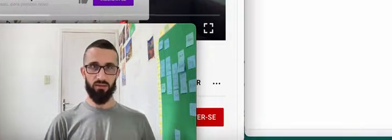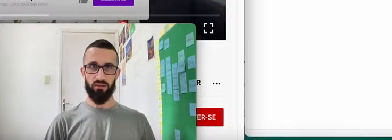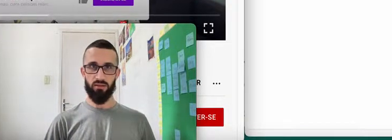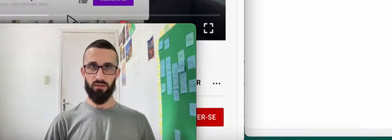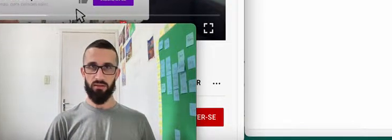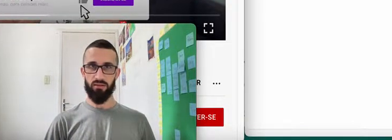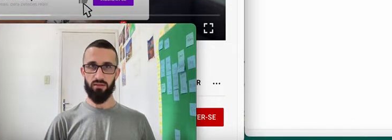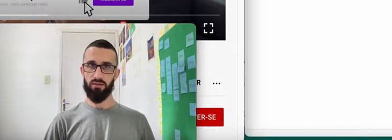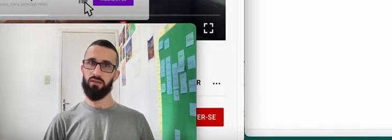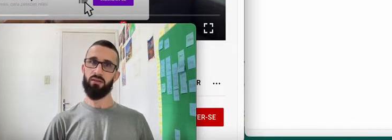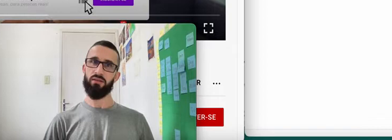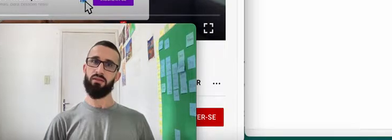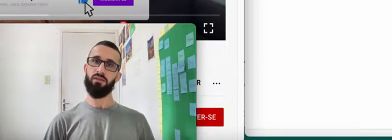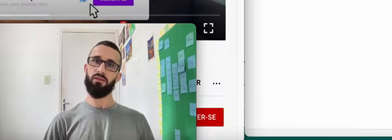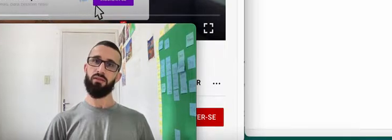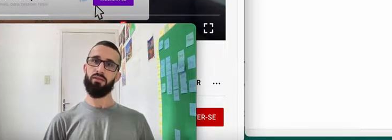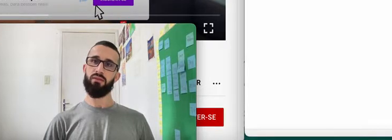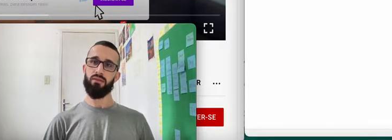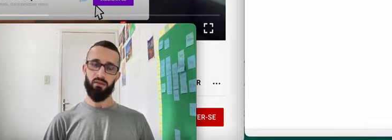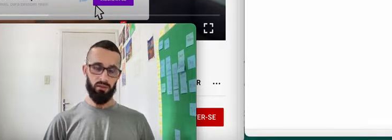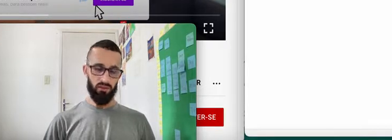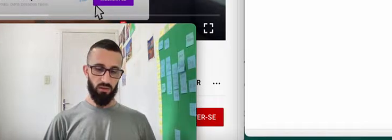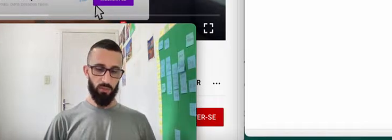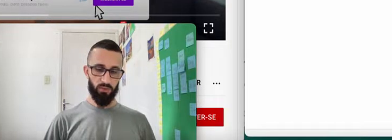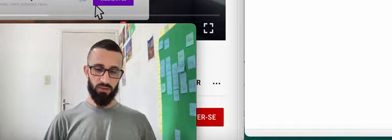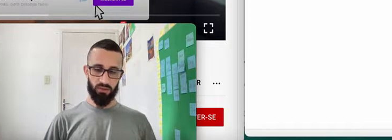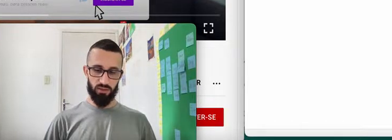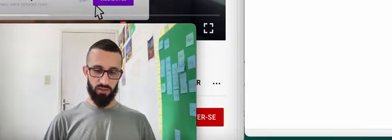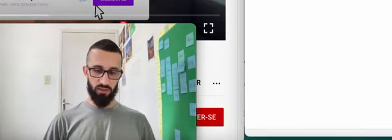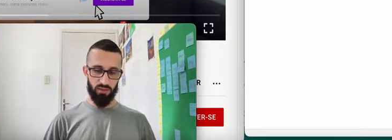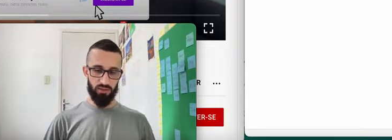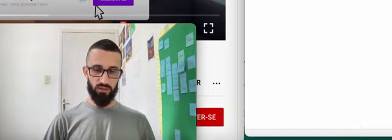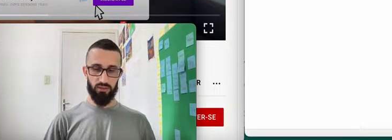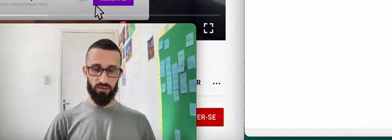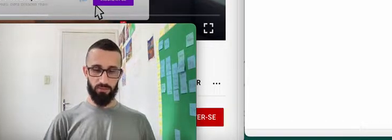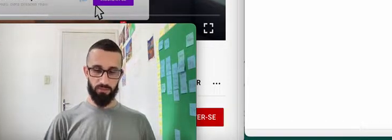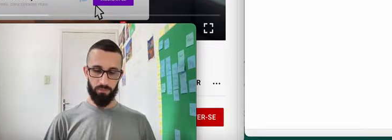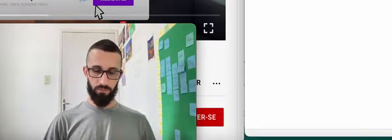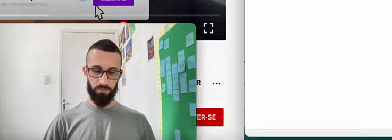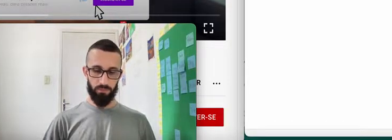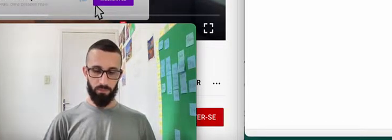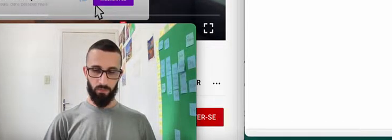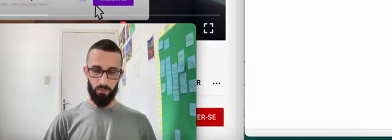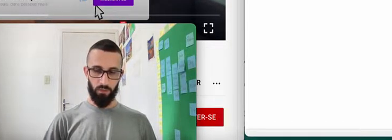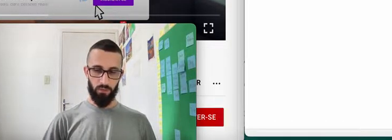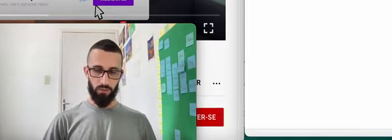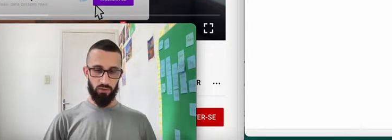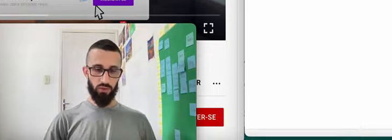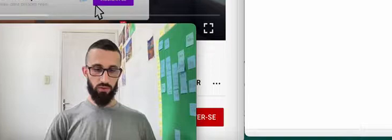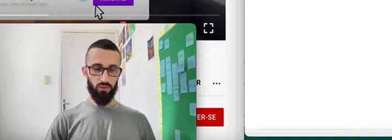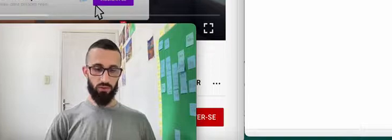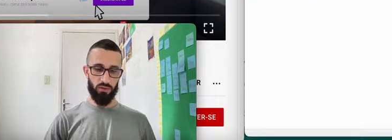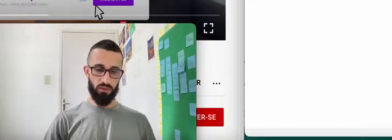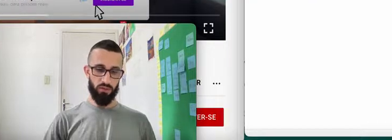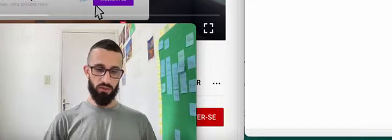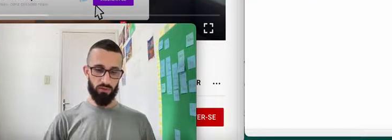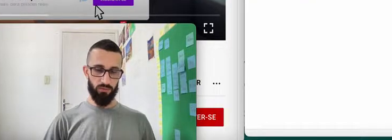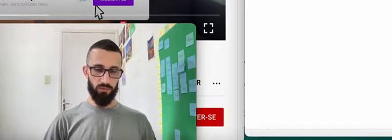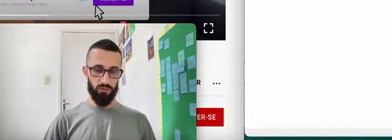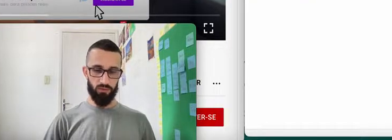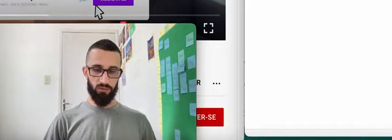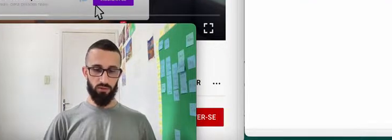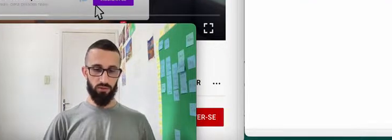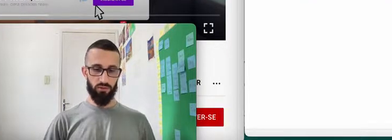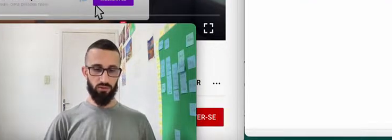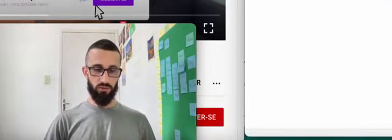Já curta esse vídeo Aproveita que Você está aqui Já curta esse